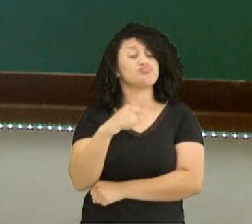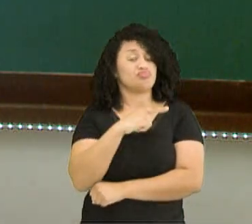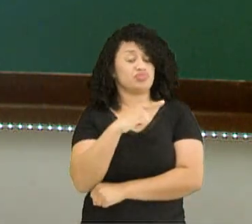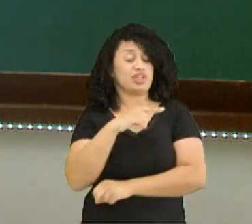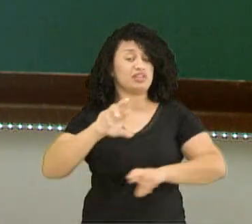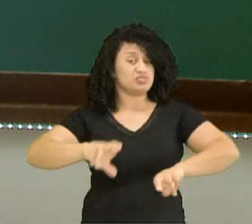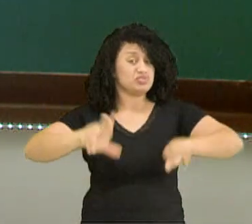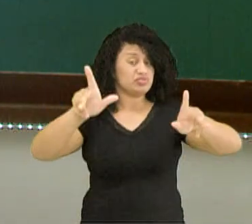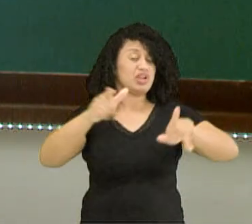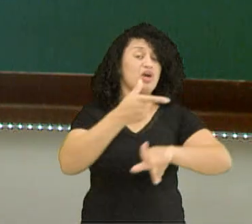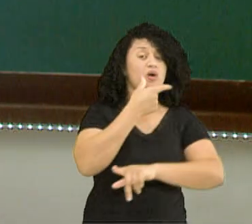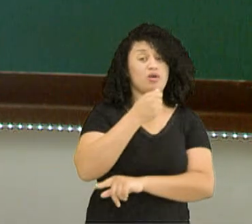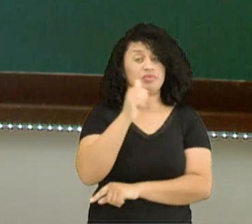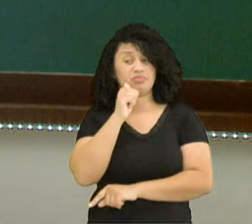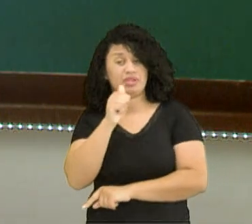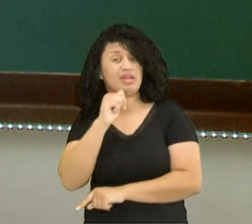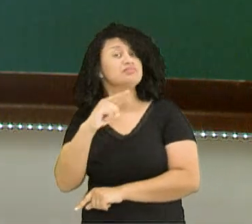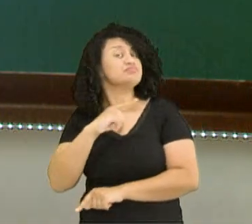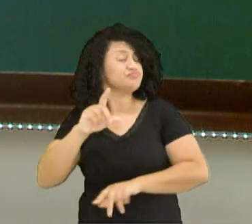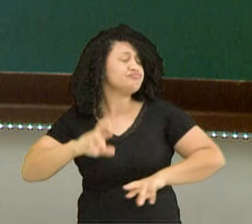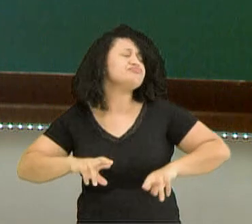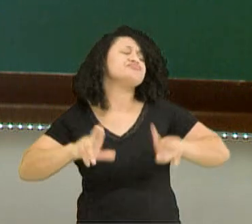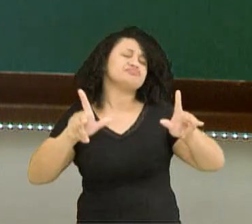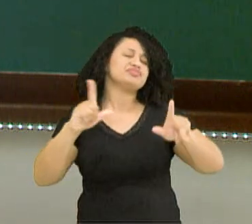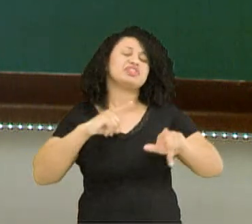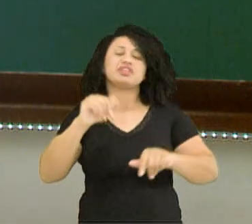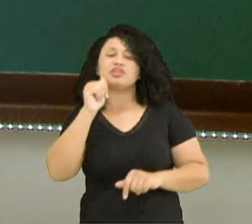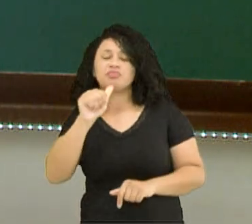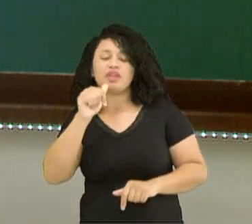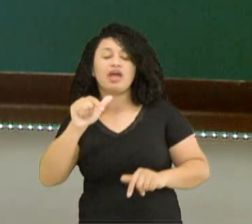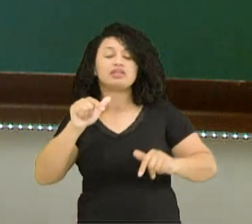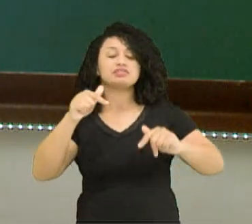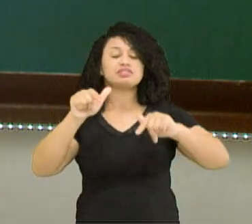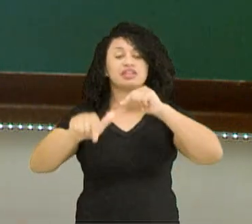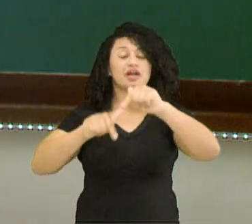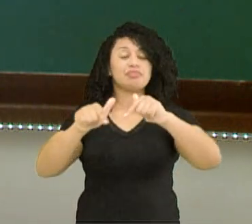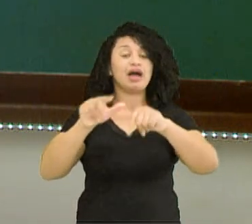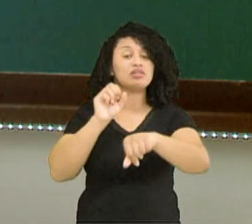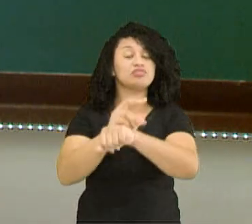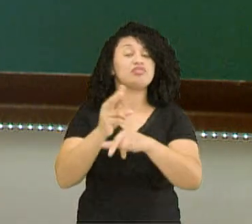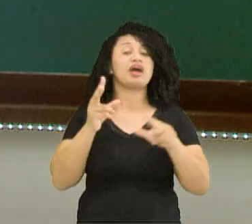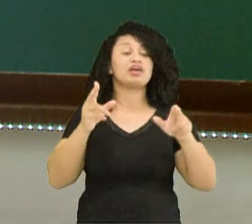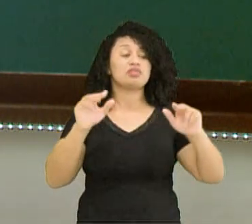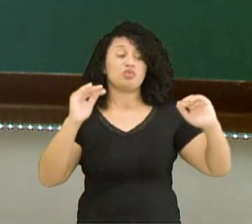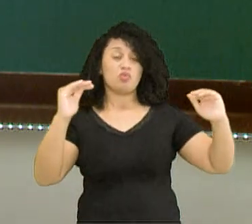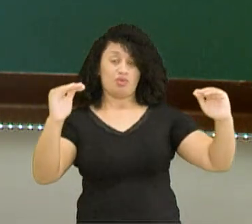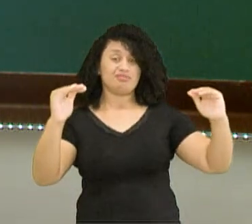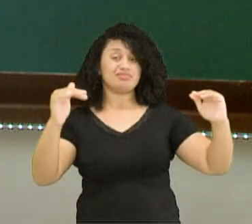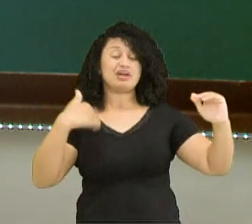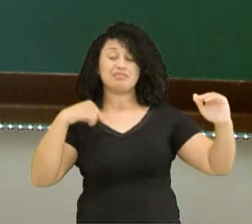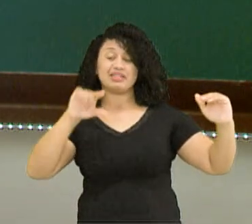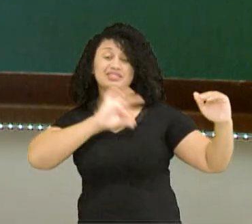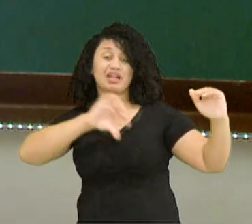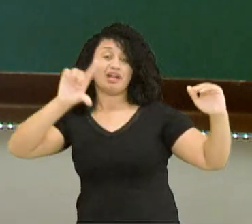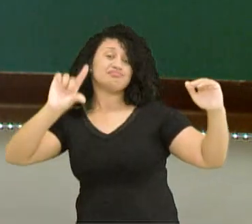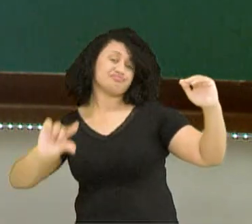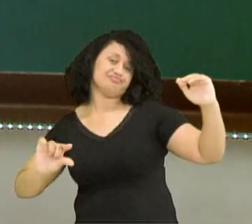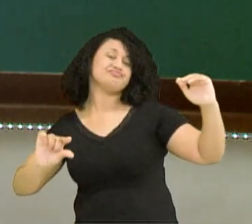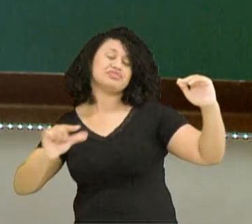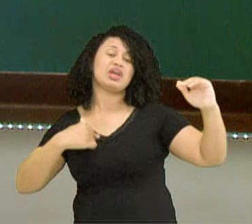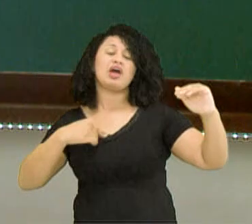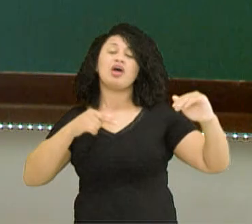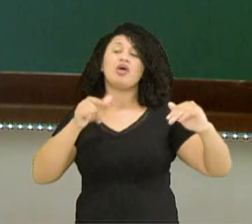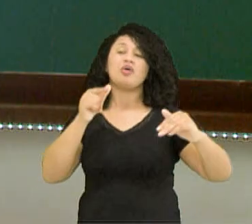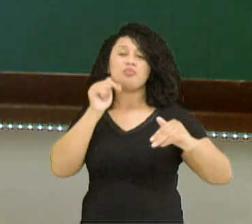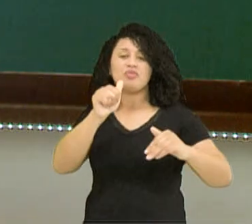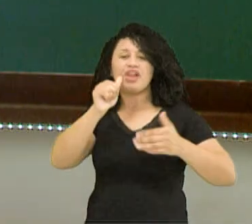existem diferenças entre homens e mulheres? Tem mulheres que ocupam o mesmo cargo e ganham menos, mulheres são tratadas diferente.